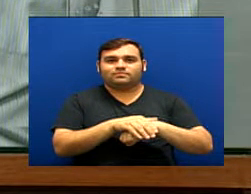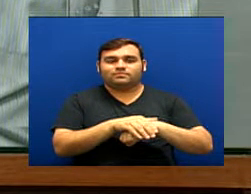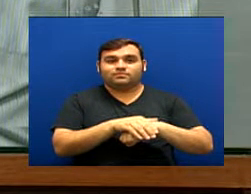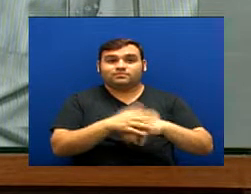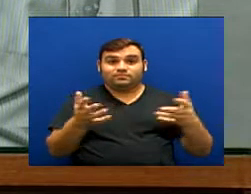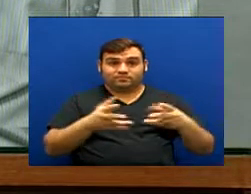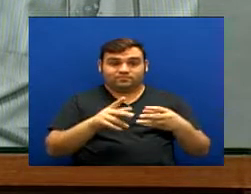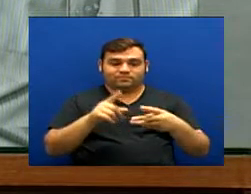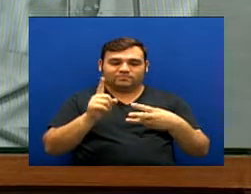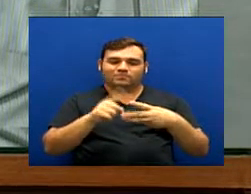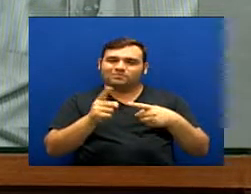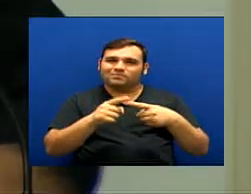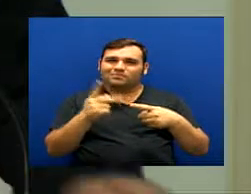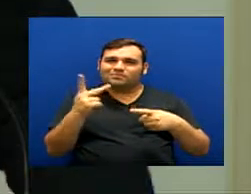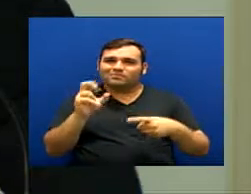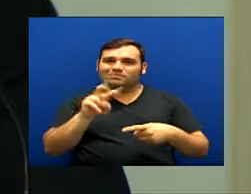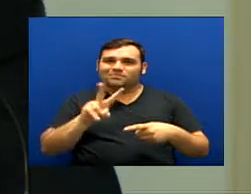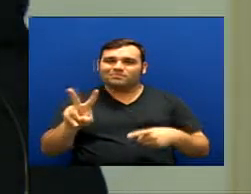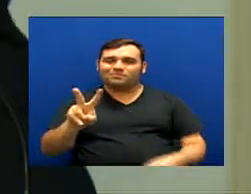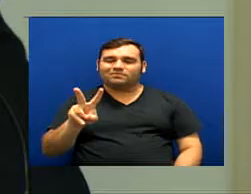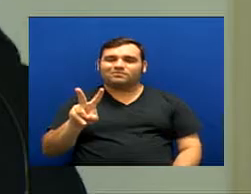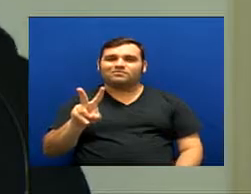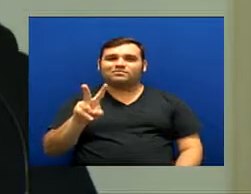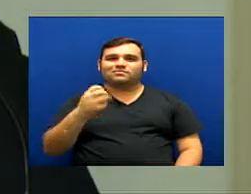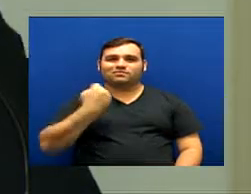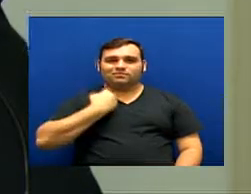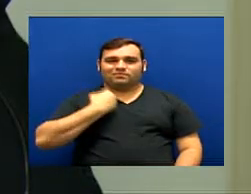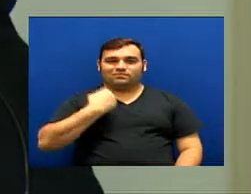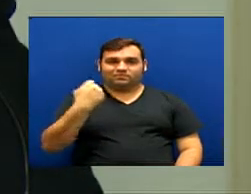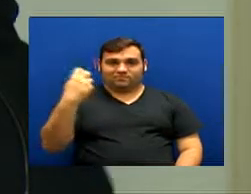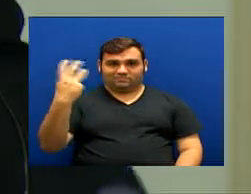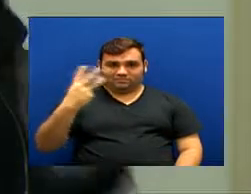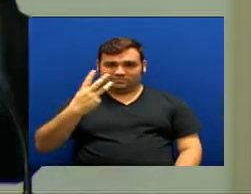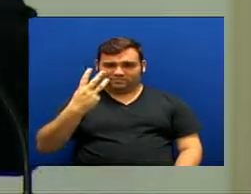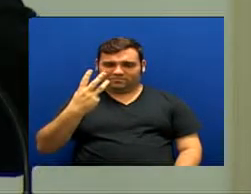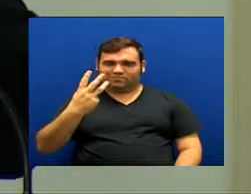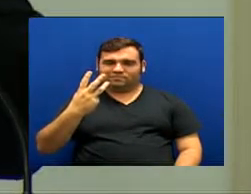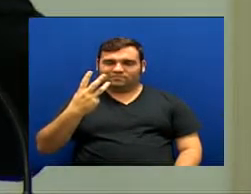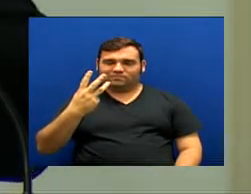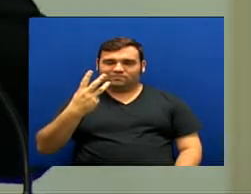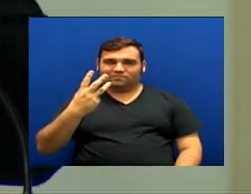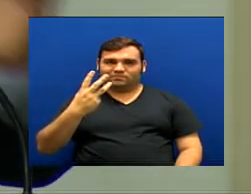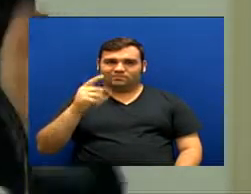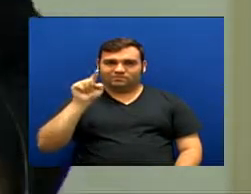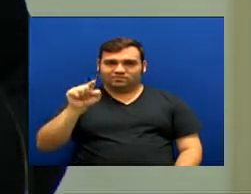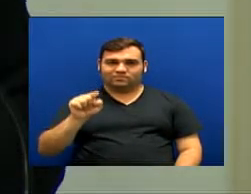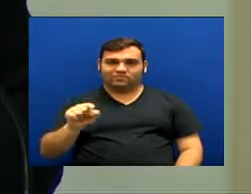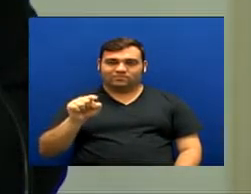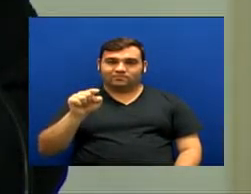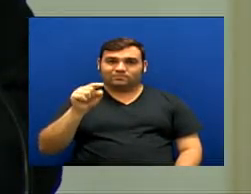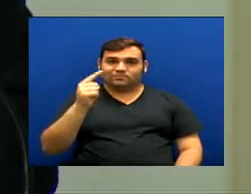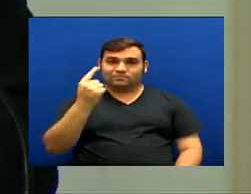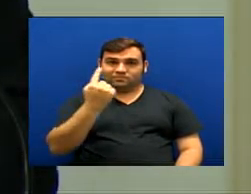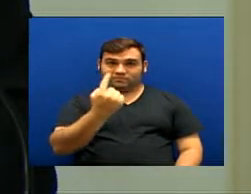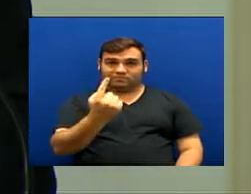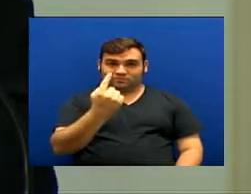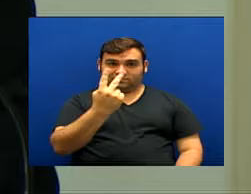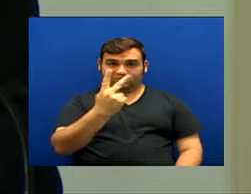sempre pela graça de Deus e homenageando alguém ou alguma coisa nesta